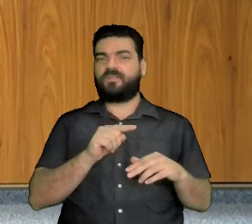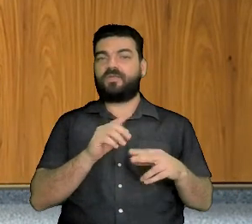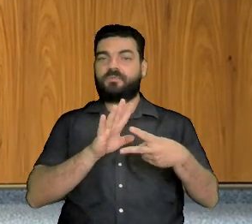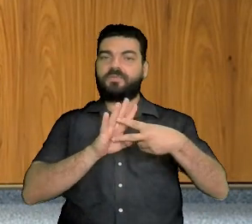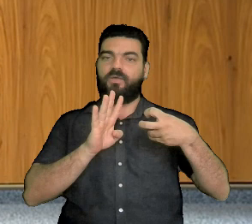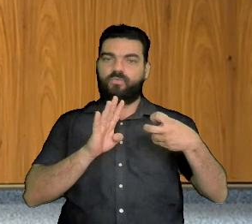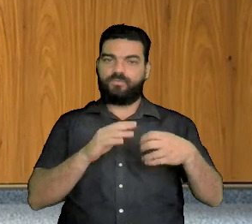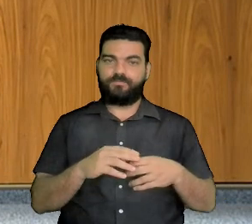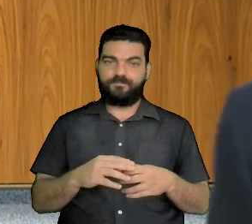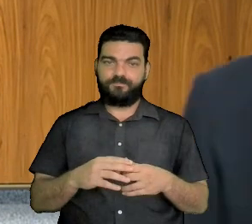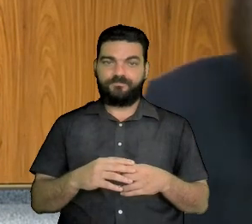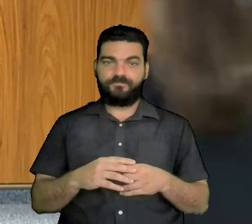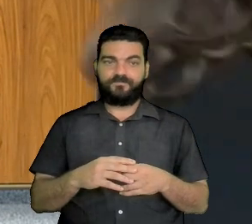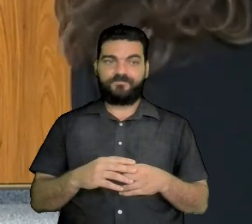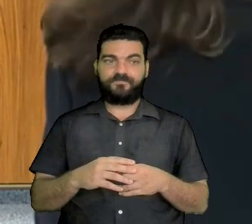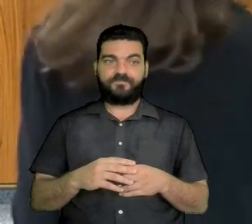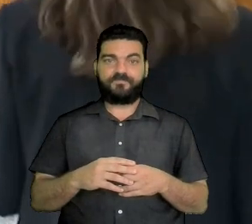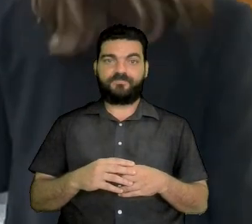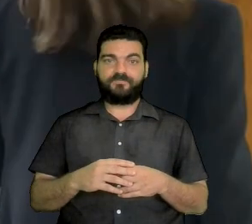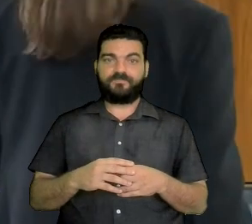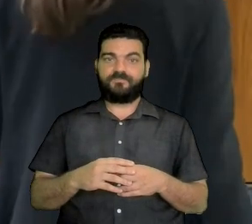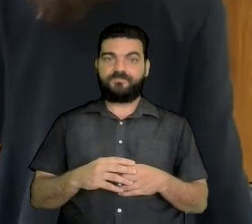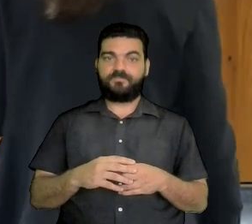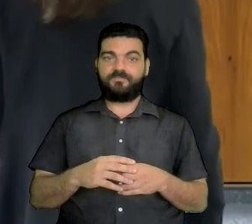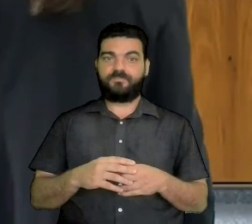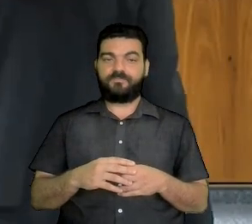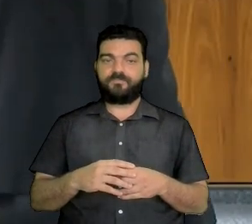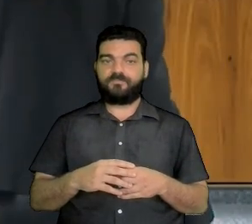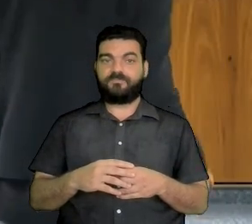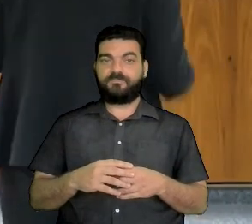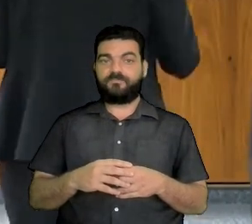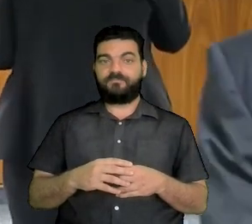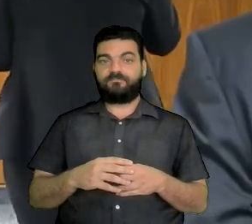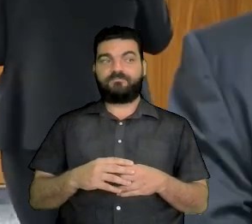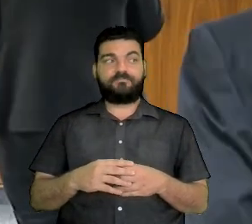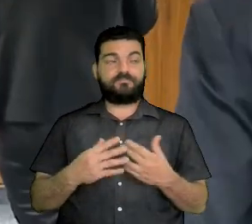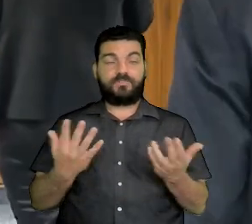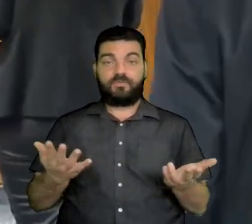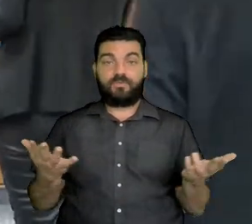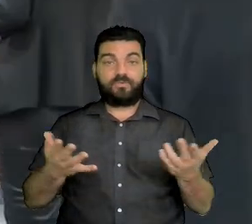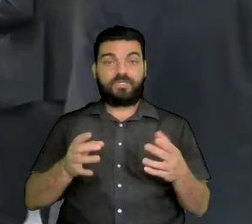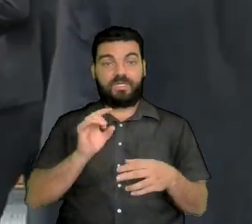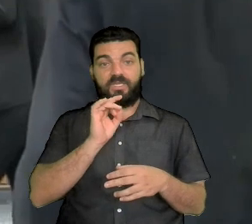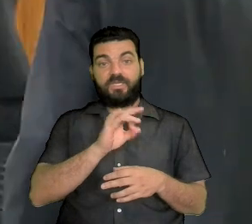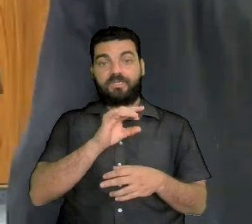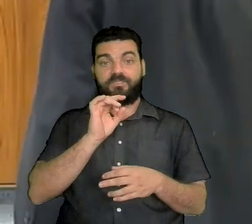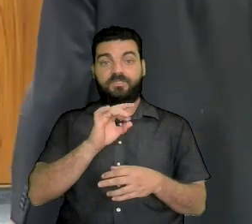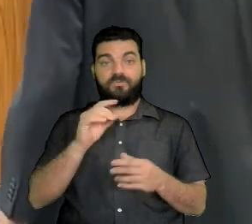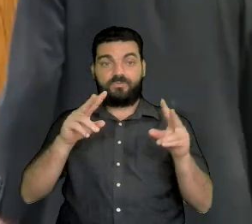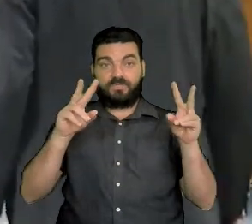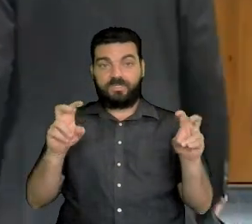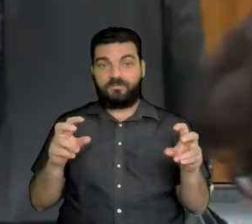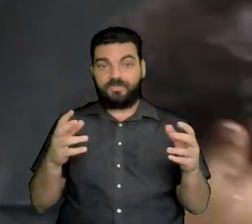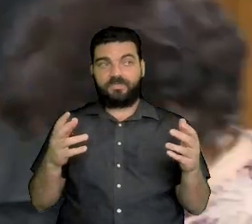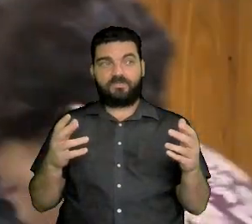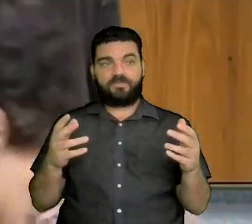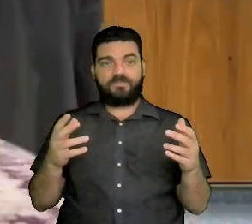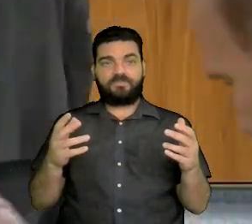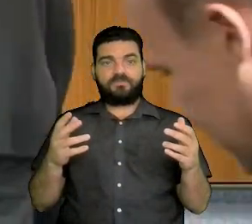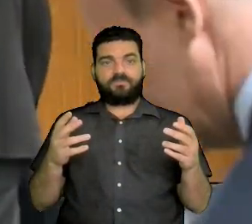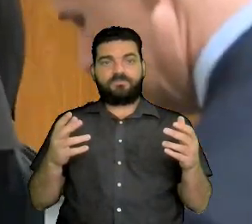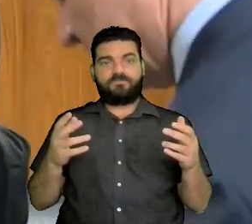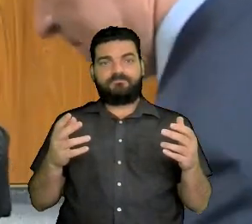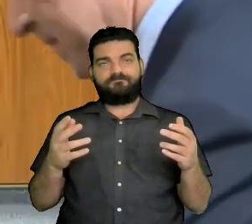uma turma com competência criminal e apenas residual civil. Então,